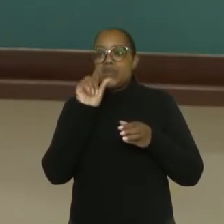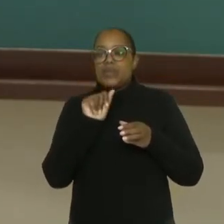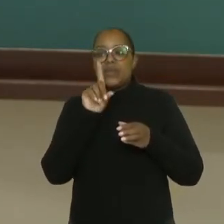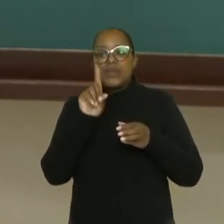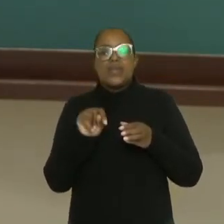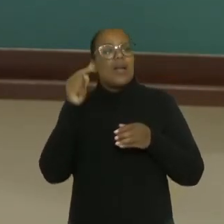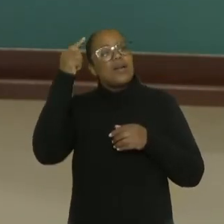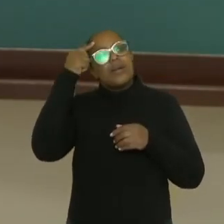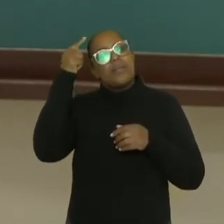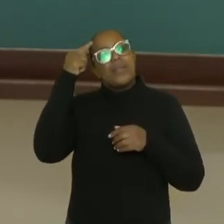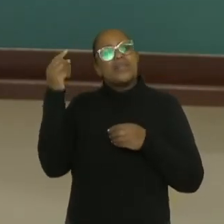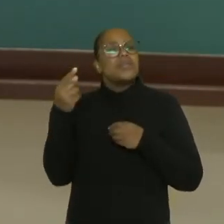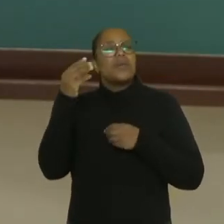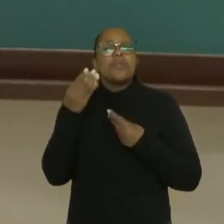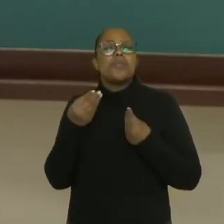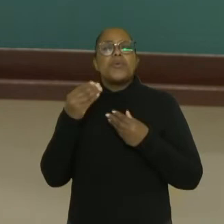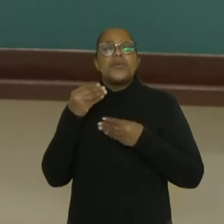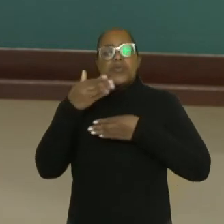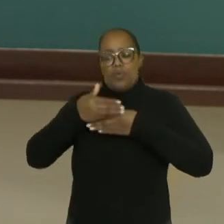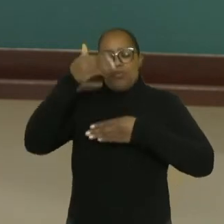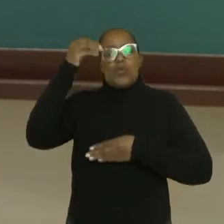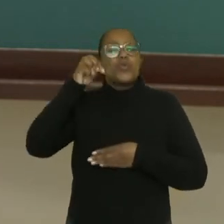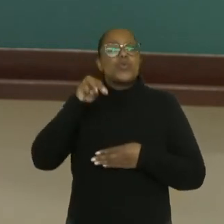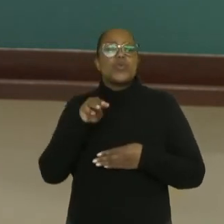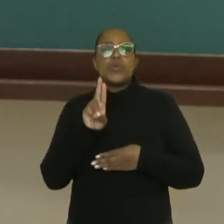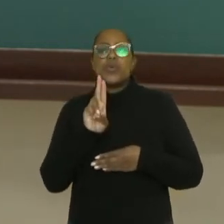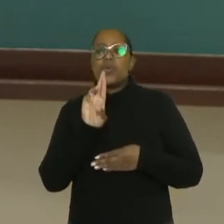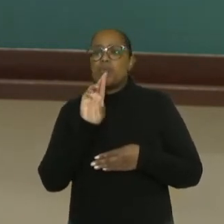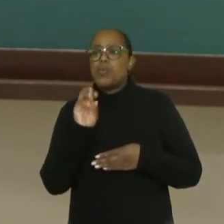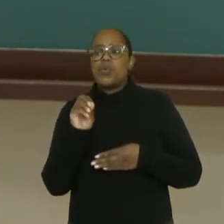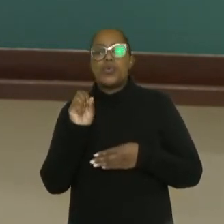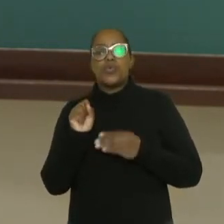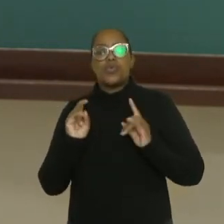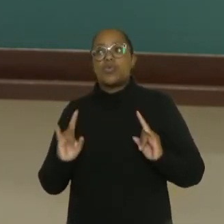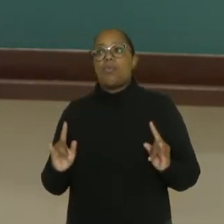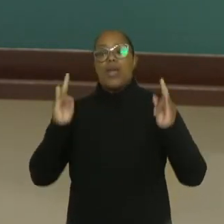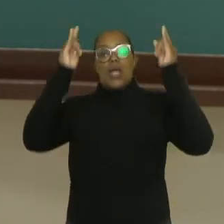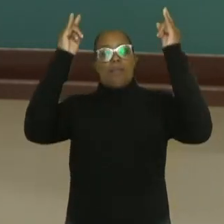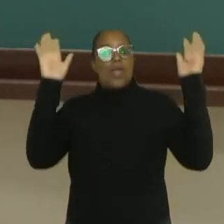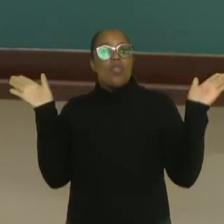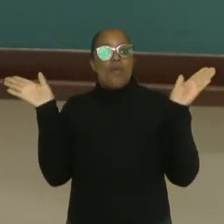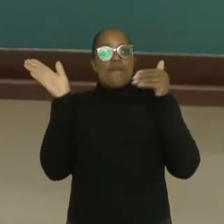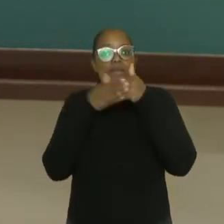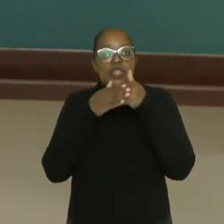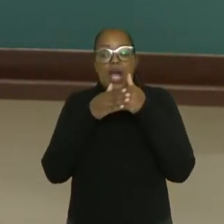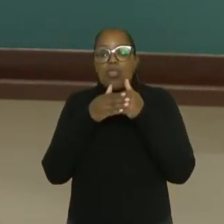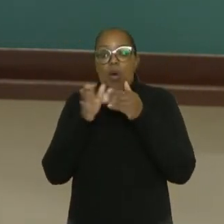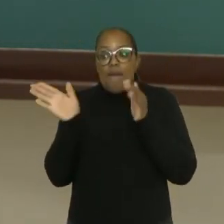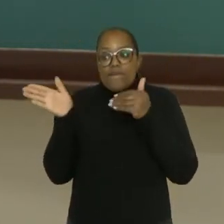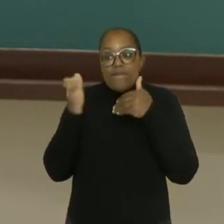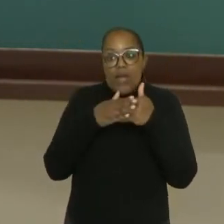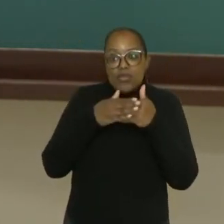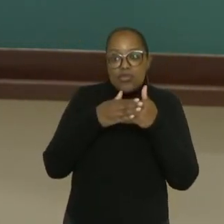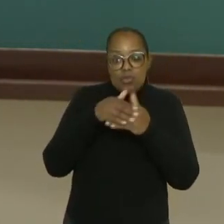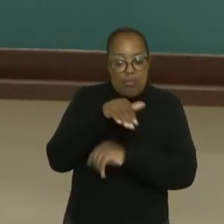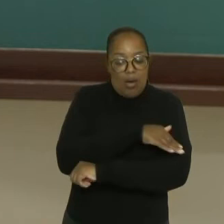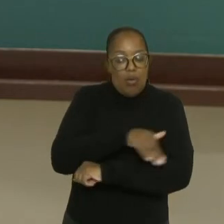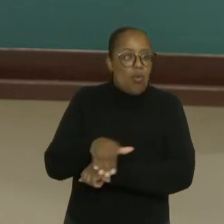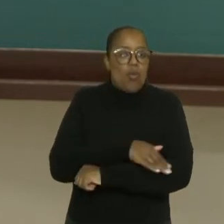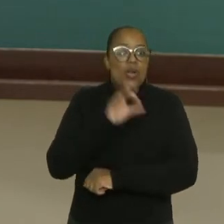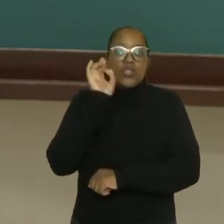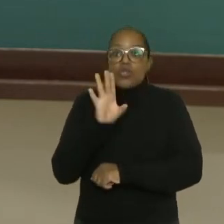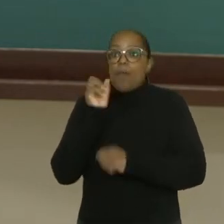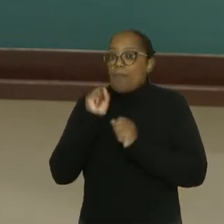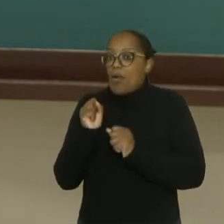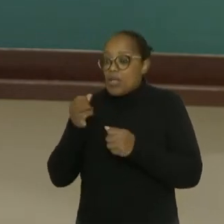questão dos muros, dos grandes condomínios fechados, né? A gente fecha uma rua e aqui só entram